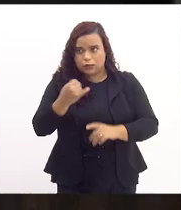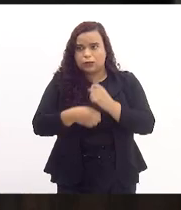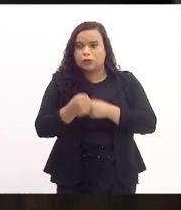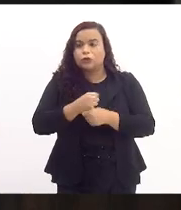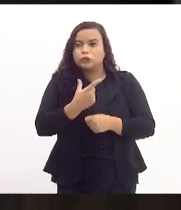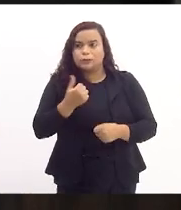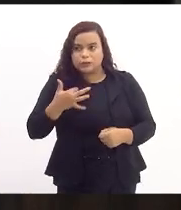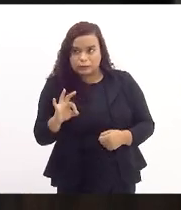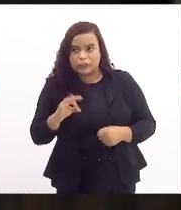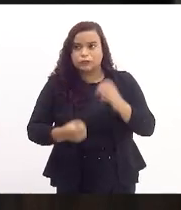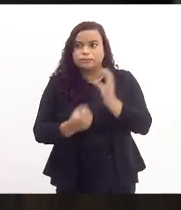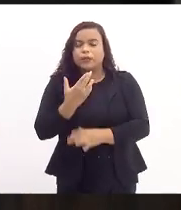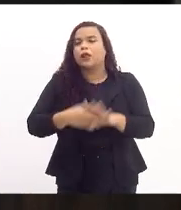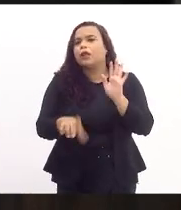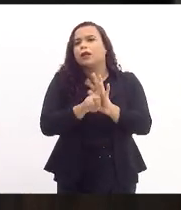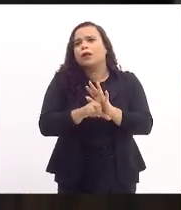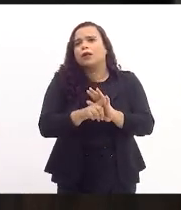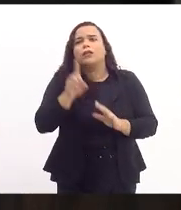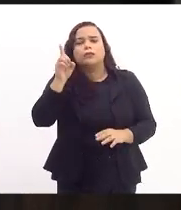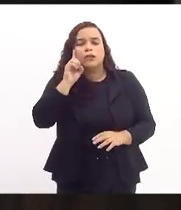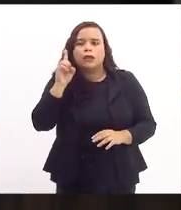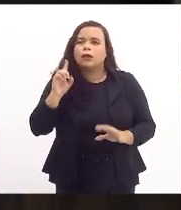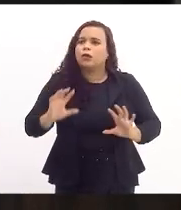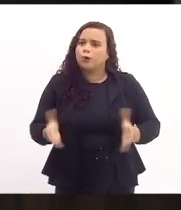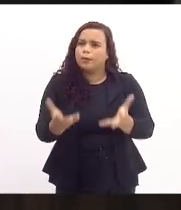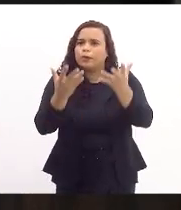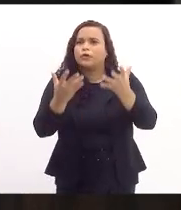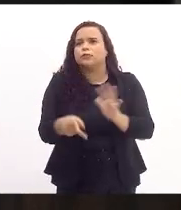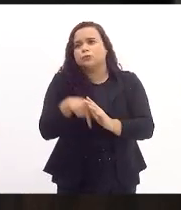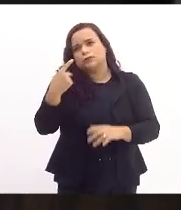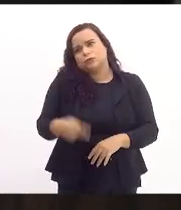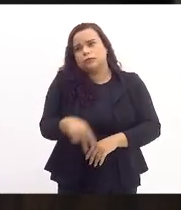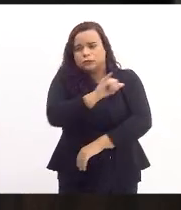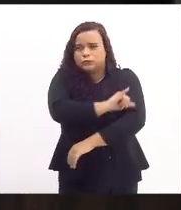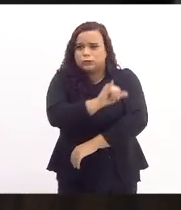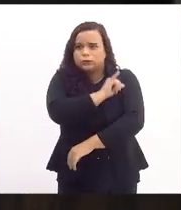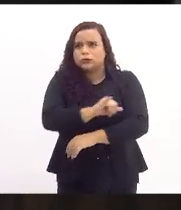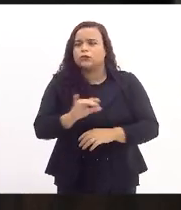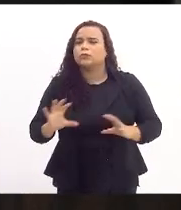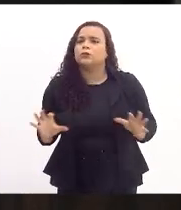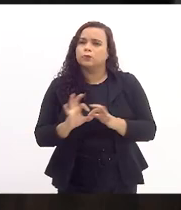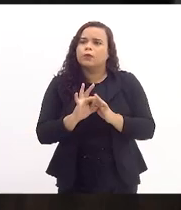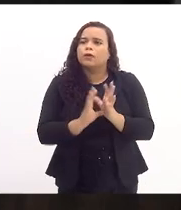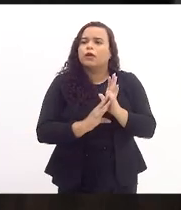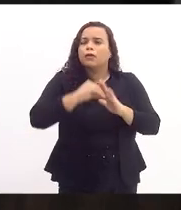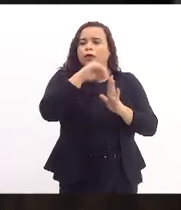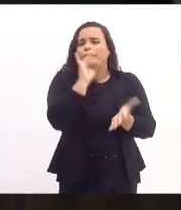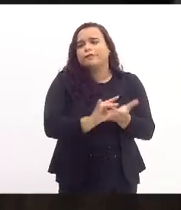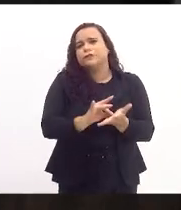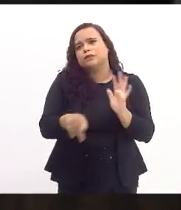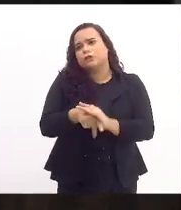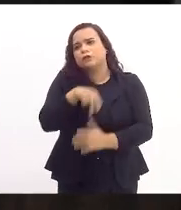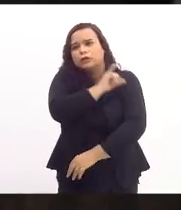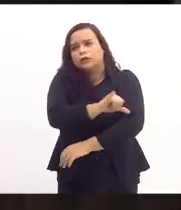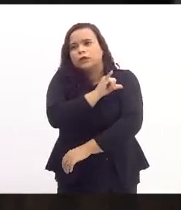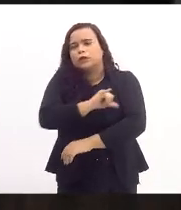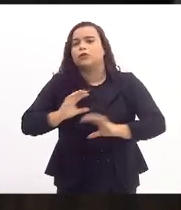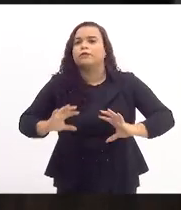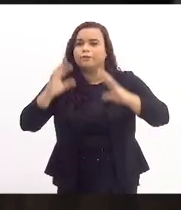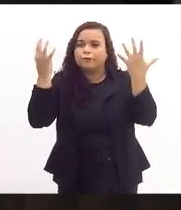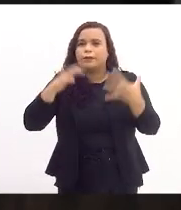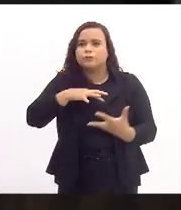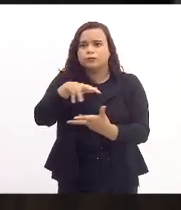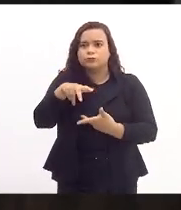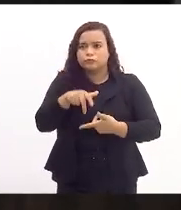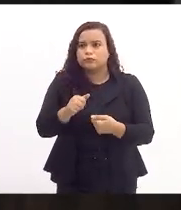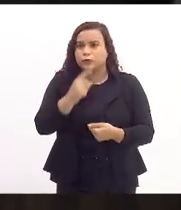consolida a legislação relativa às datas comemorativas do Estado do Rio de Janeiro para incluir no calendário Oficial do Estado do Rio de Janeiro o festival internacional